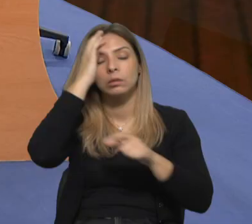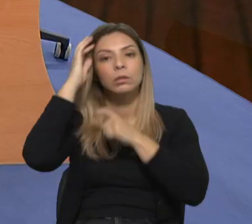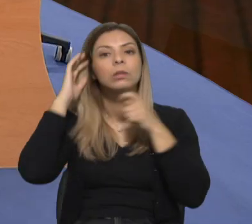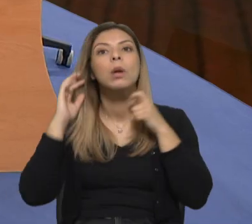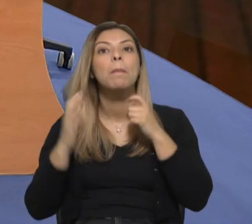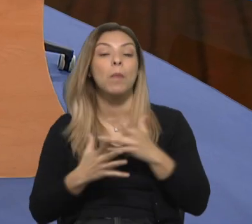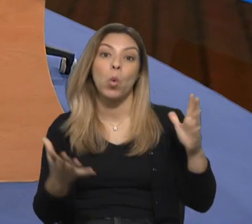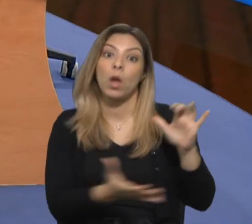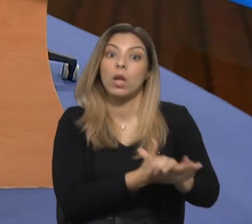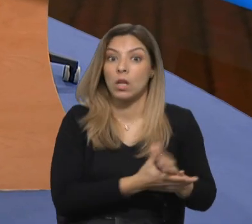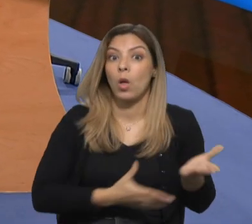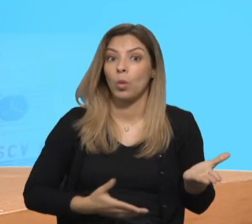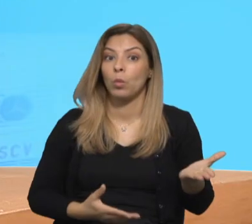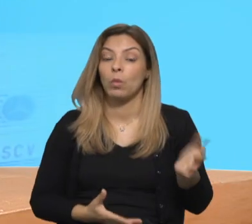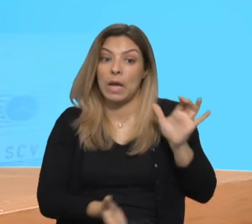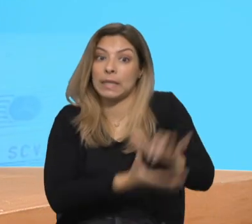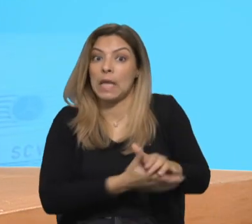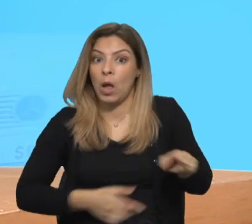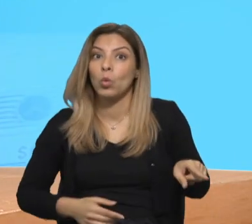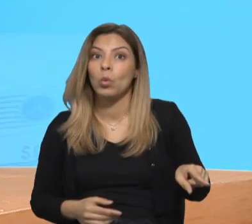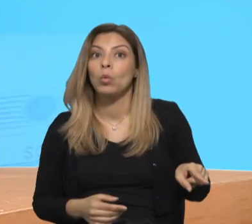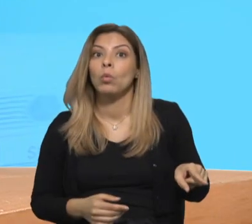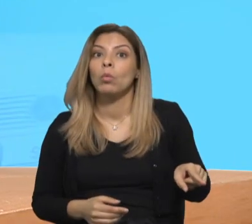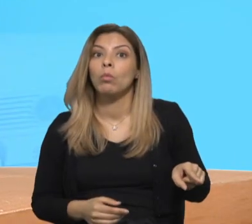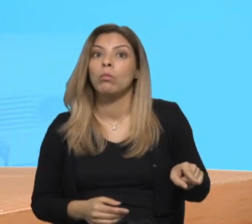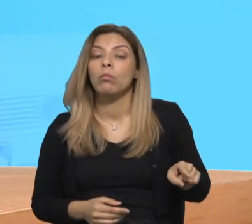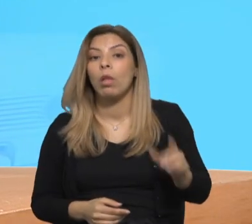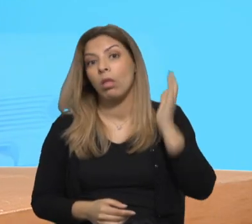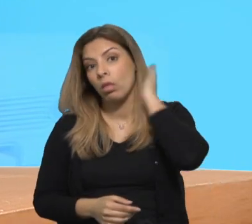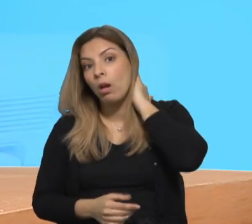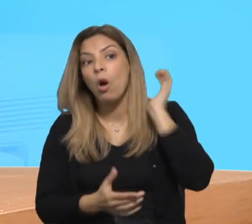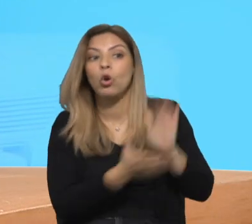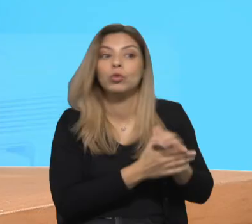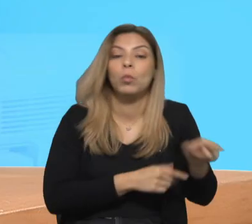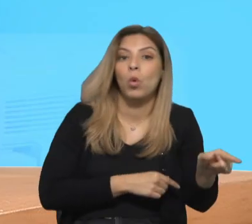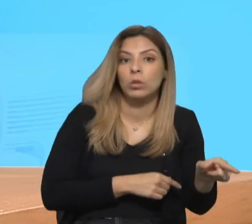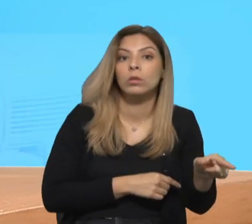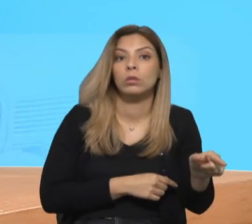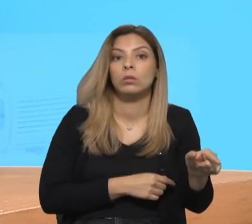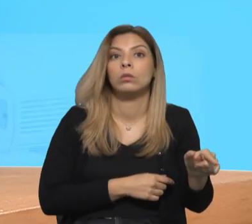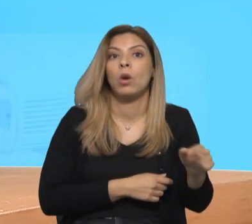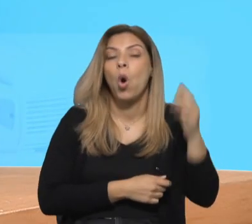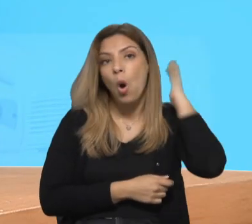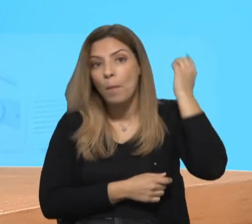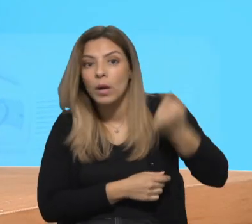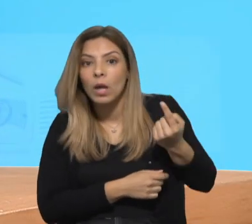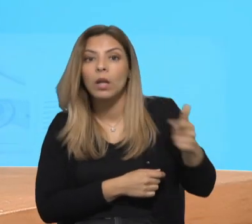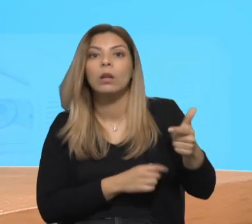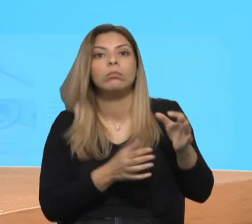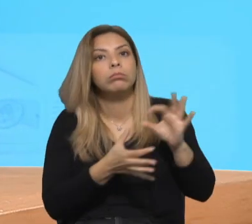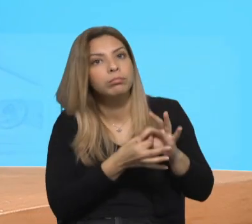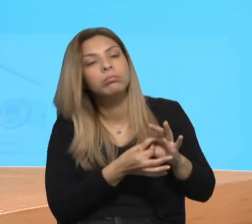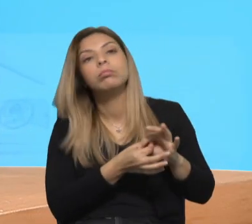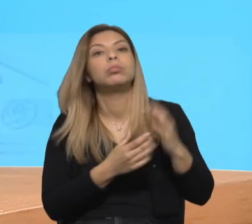casados. E se são casados, também deve obrigações à sua esposa. Há aquele pormenor de